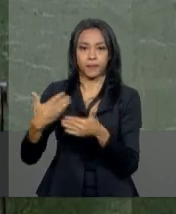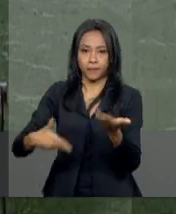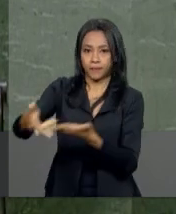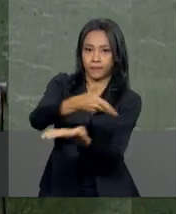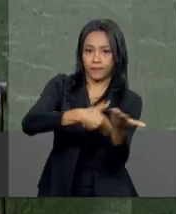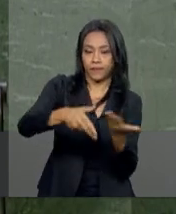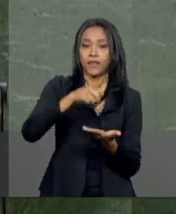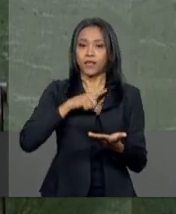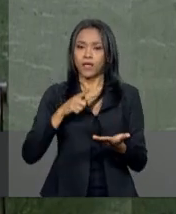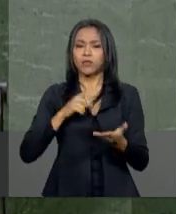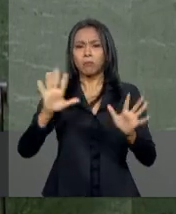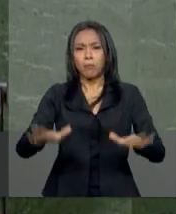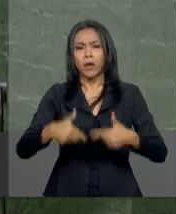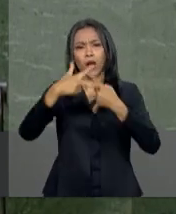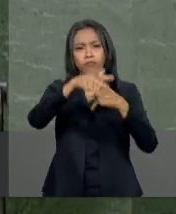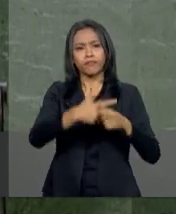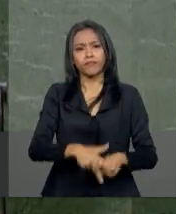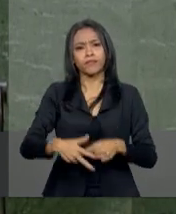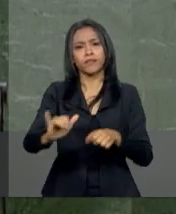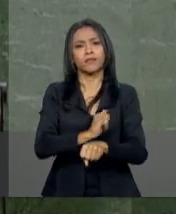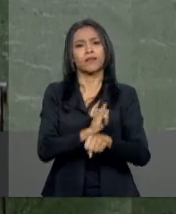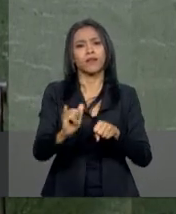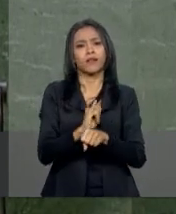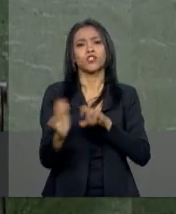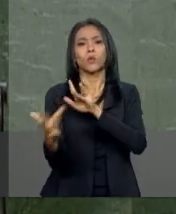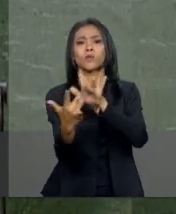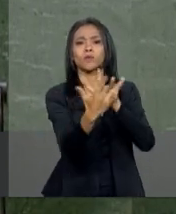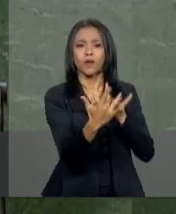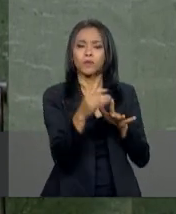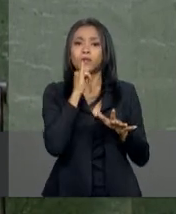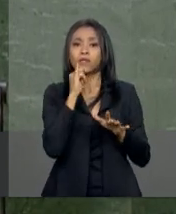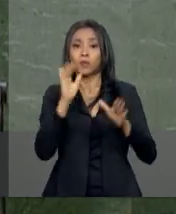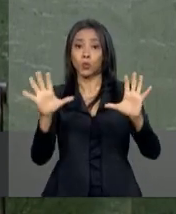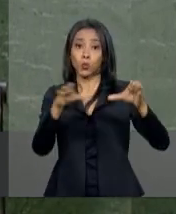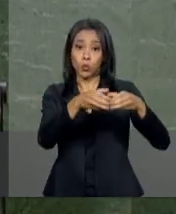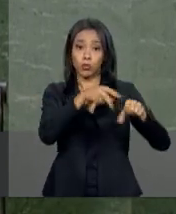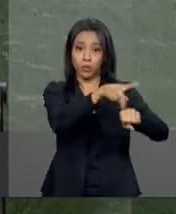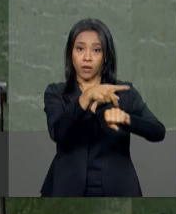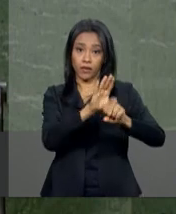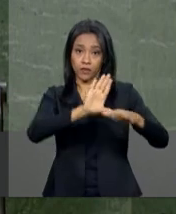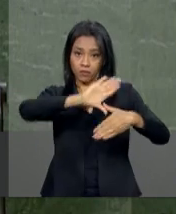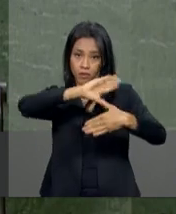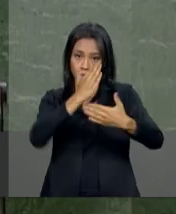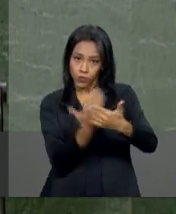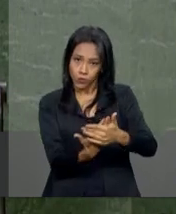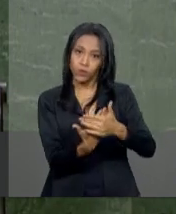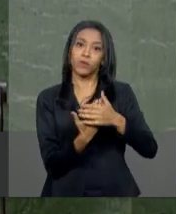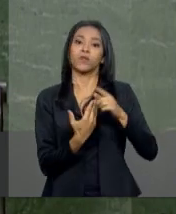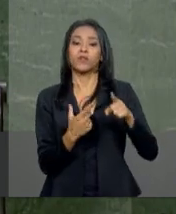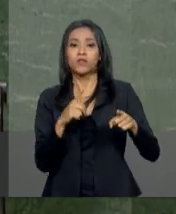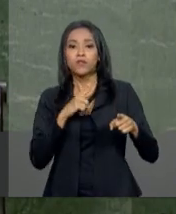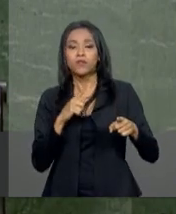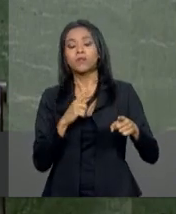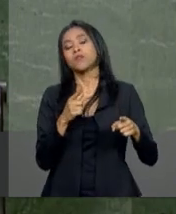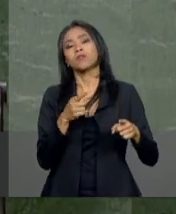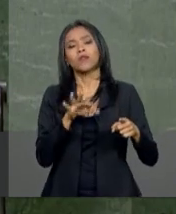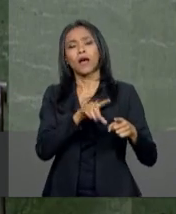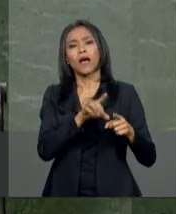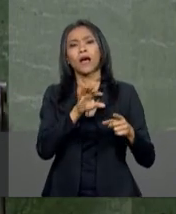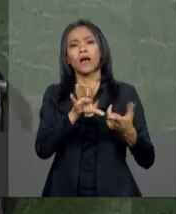integração no mercosul por exemplo reafirmamos a vocação democrática do bloco